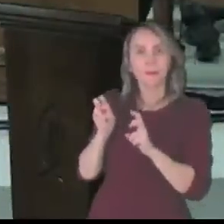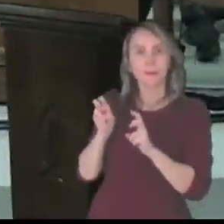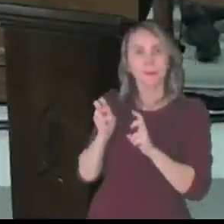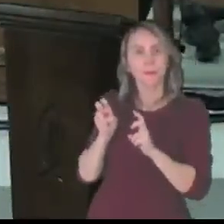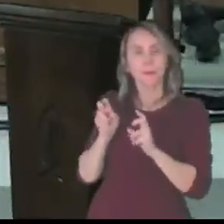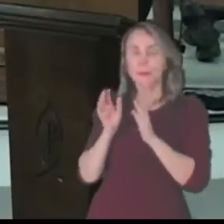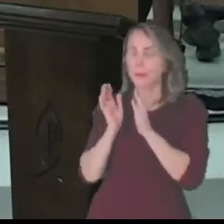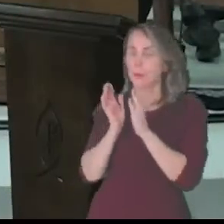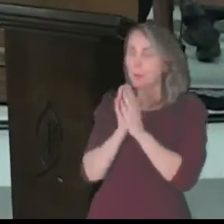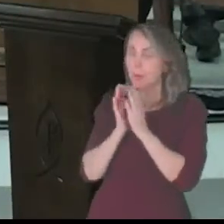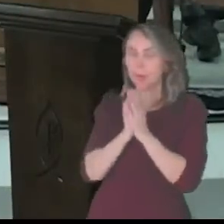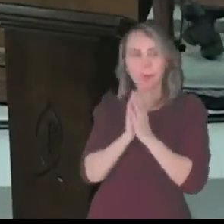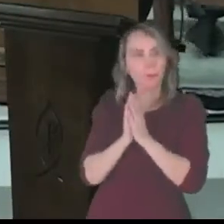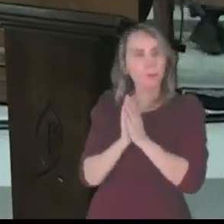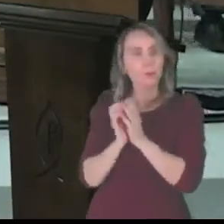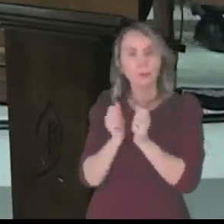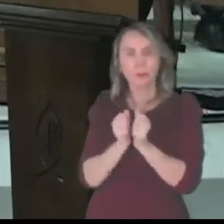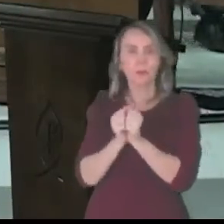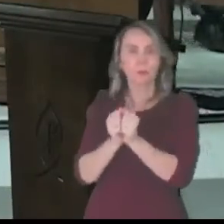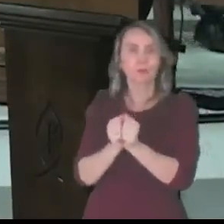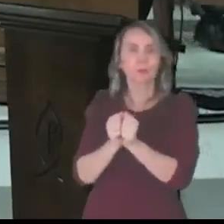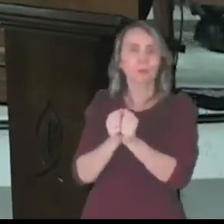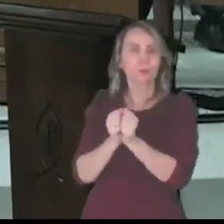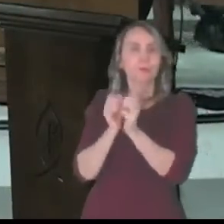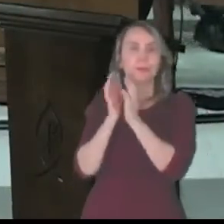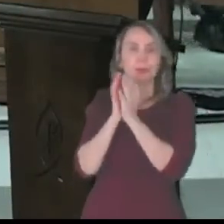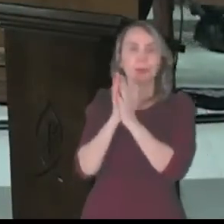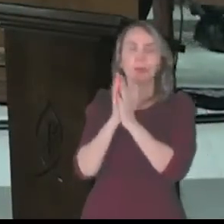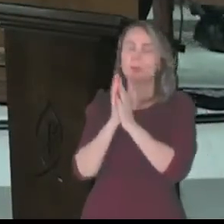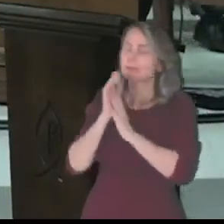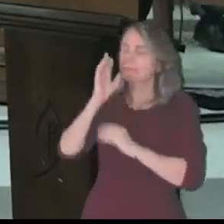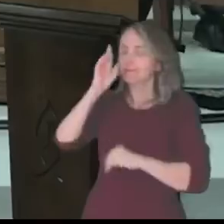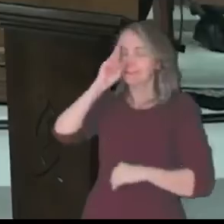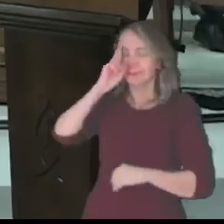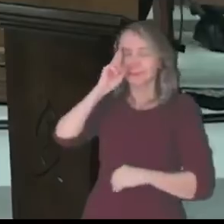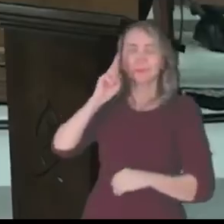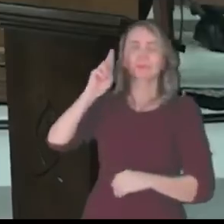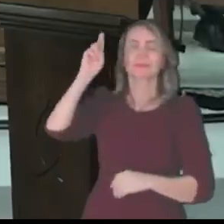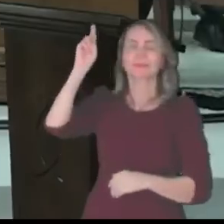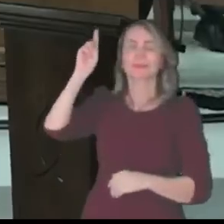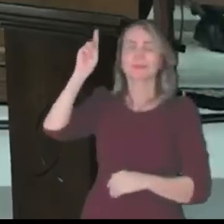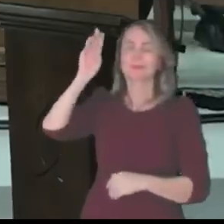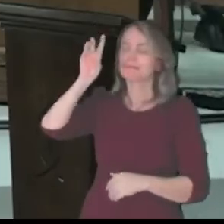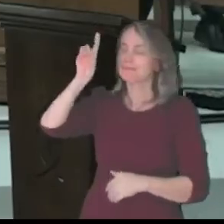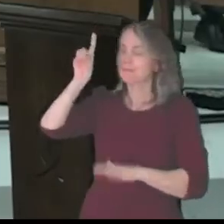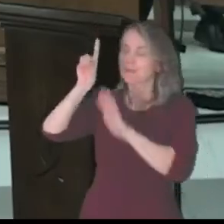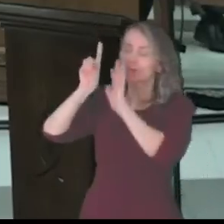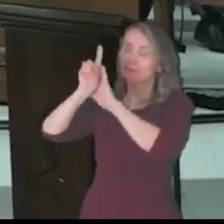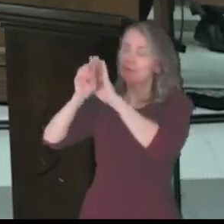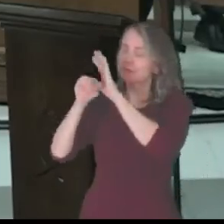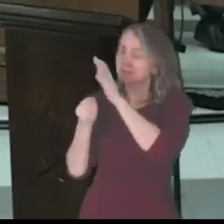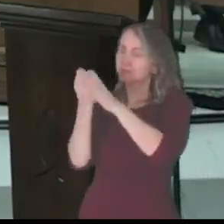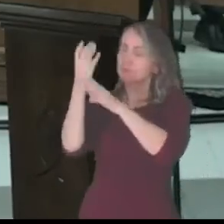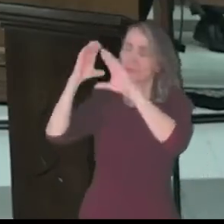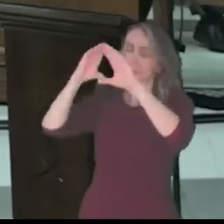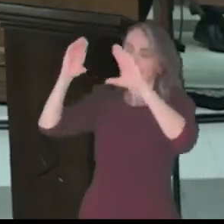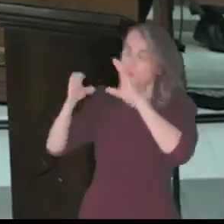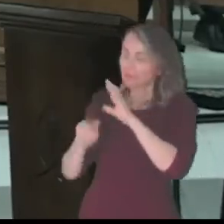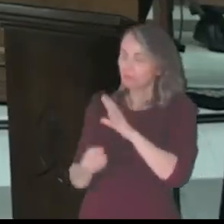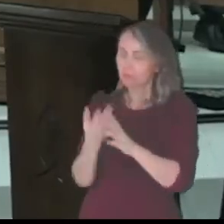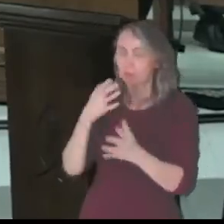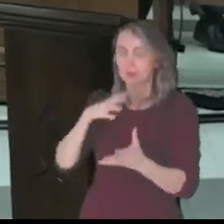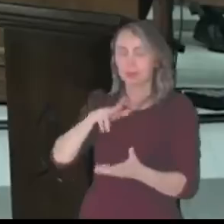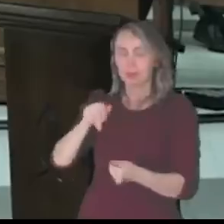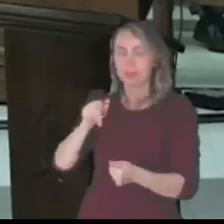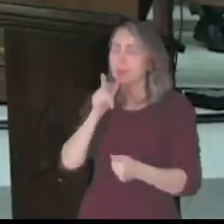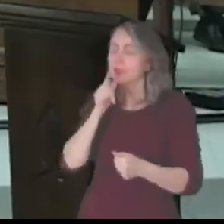voz a Deus e disseram senhor tu és o que fizeste o céu e a terra e o